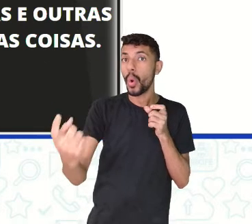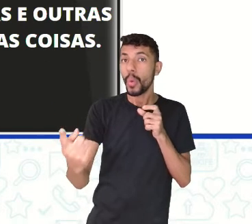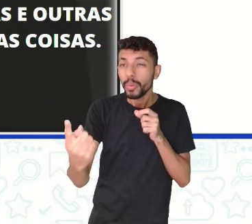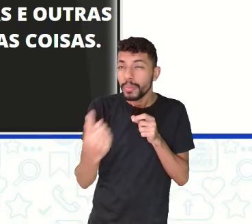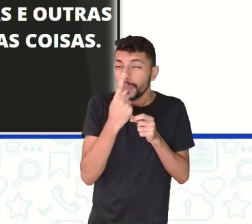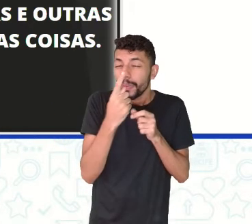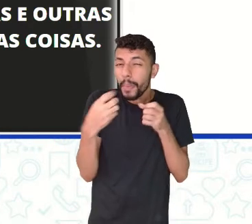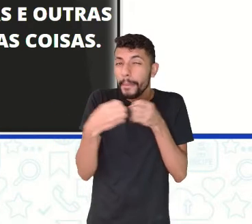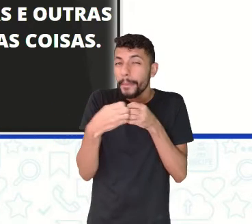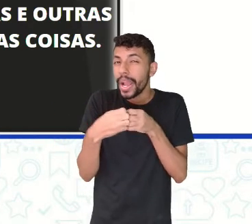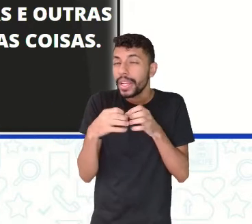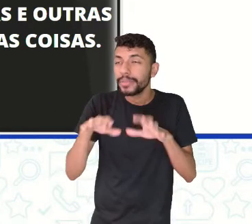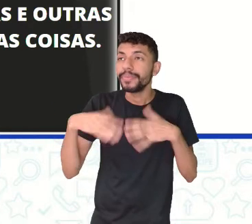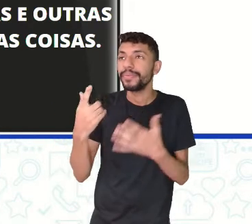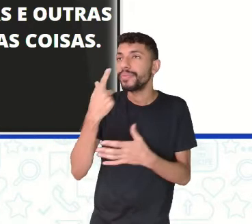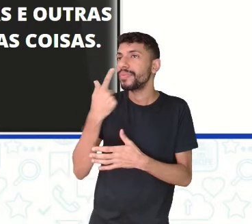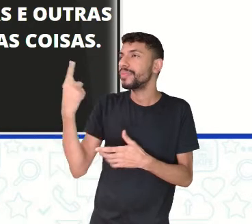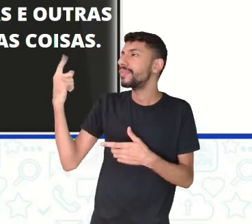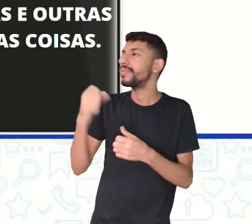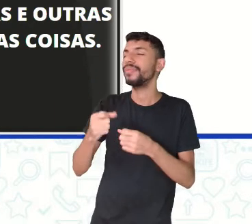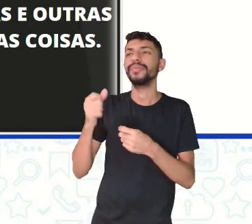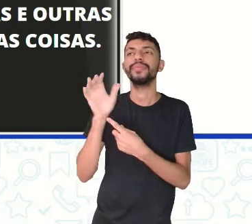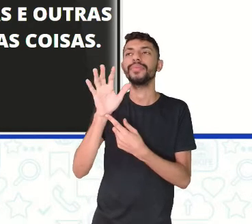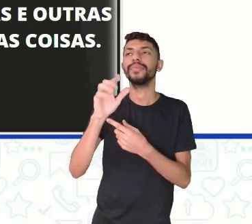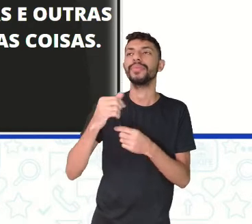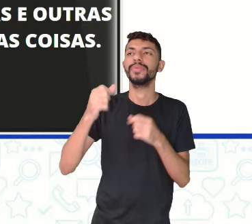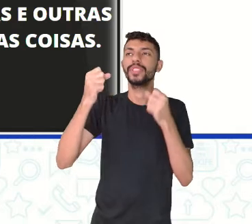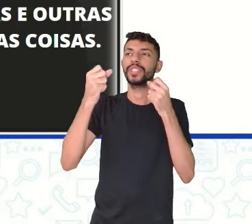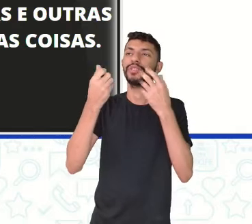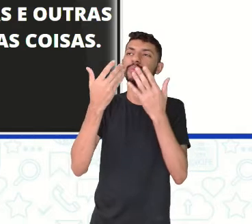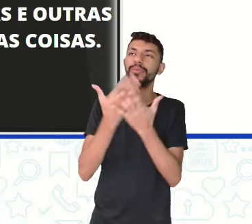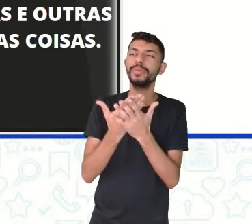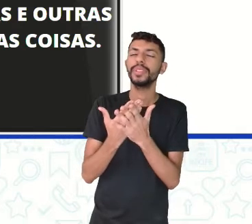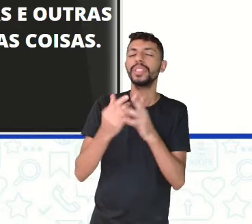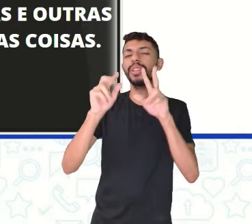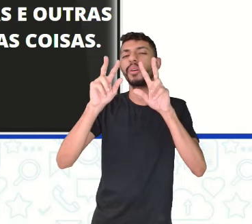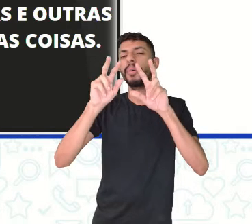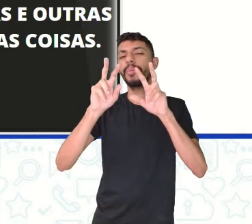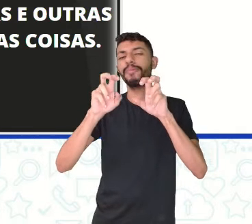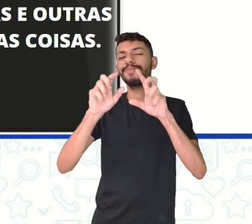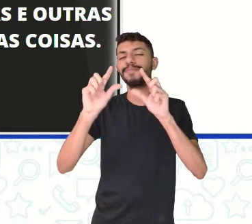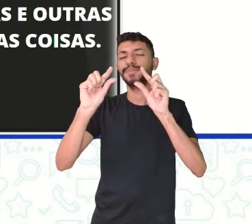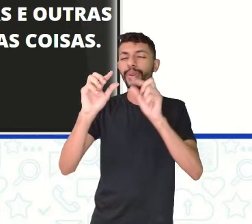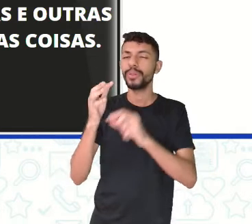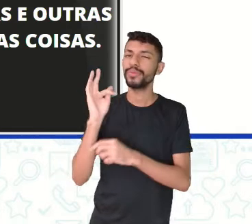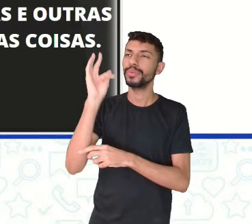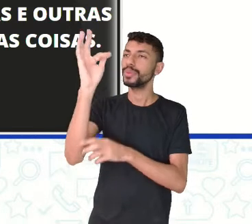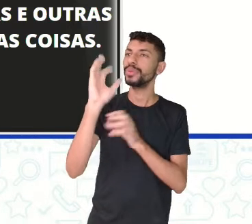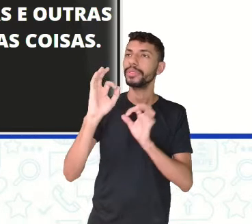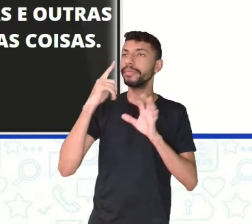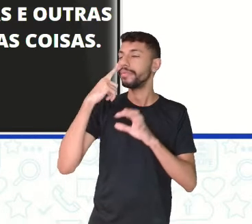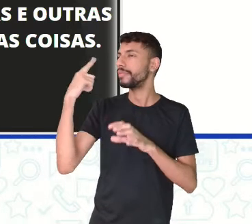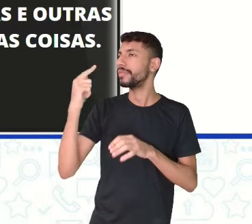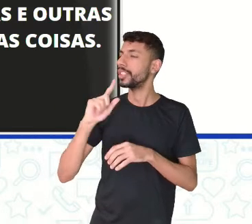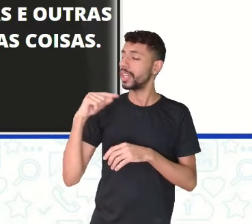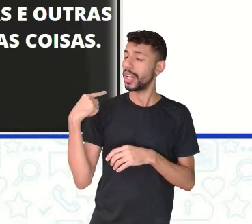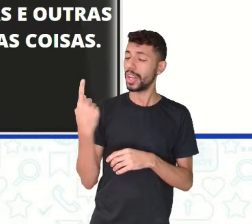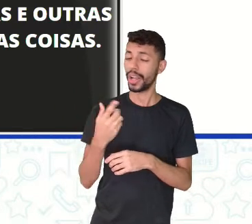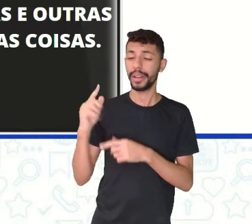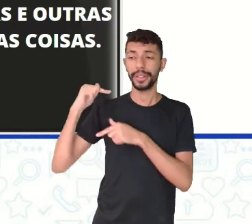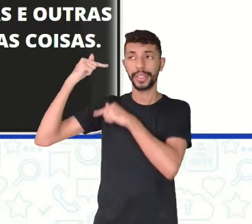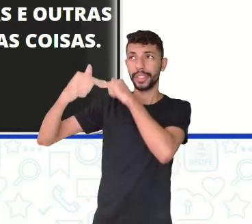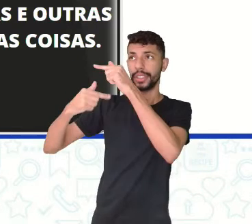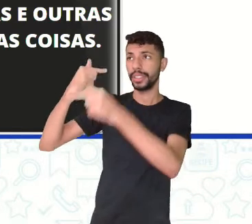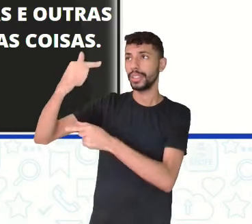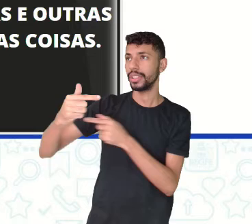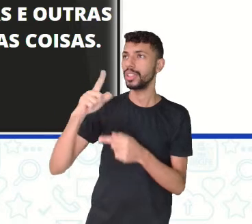Olha o que eu coloquei para falar um pouquinho de futuro. Nós, né, falando para mim, né, a minha geração, eu